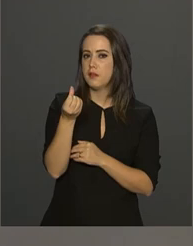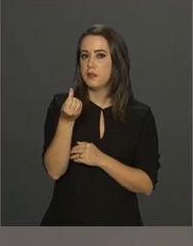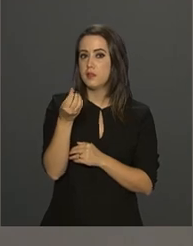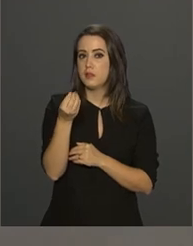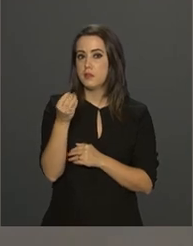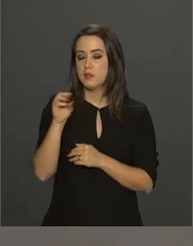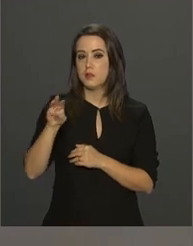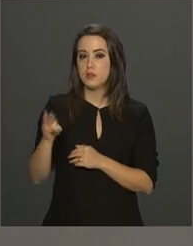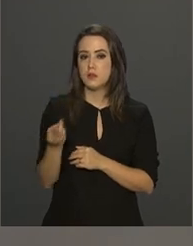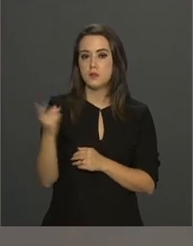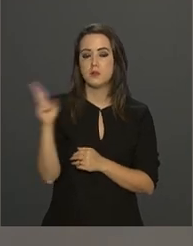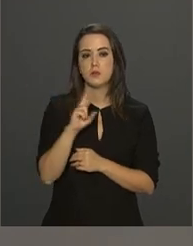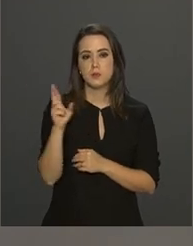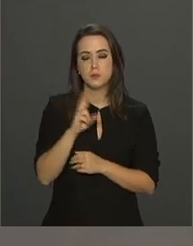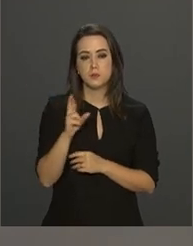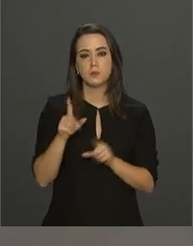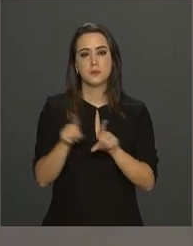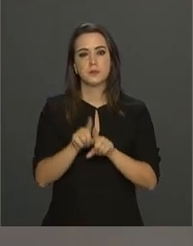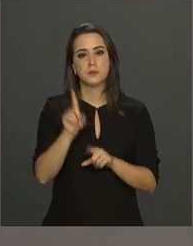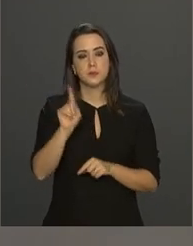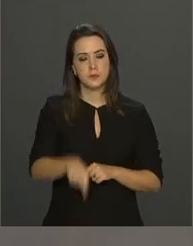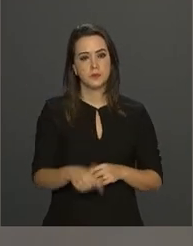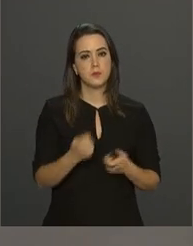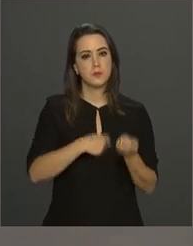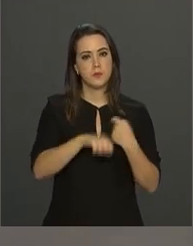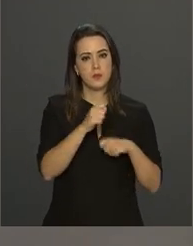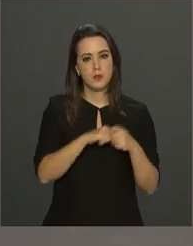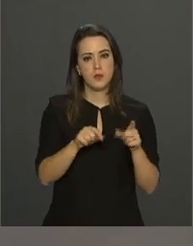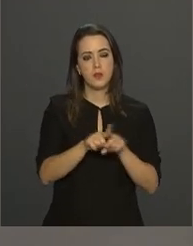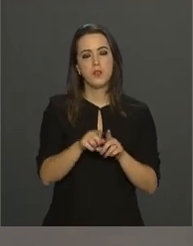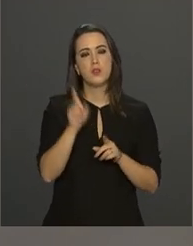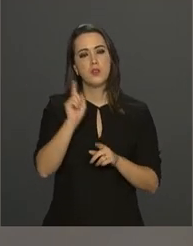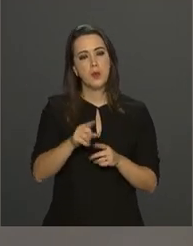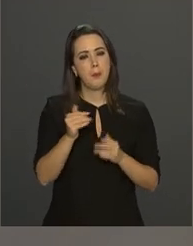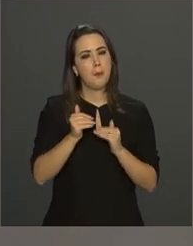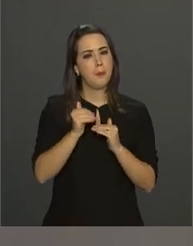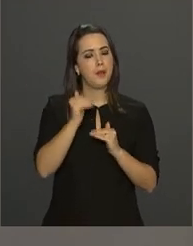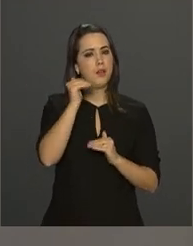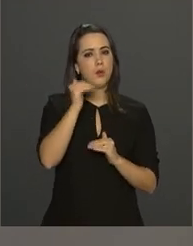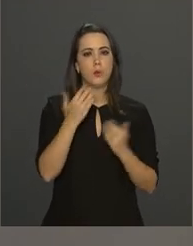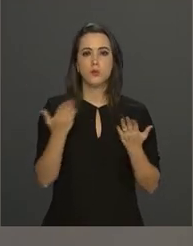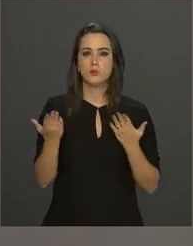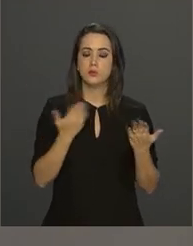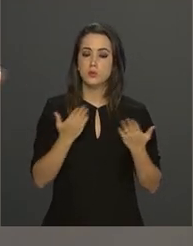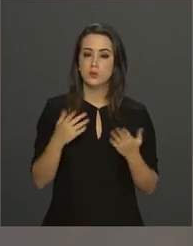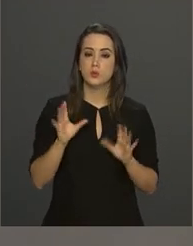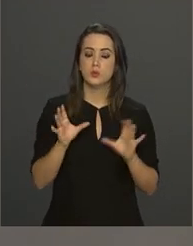milhões de reais, economia que será ainda maior ou a rede que está...